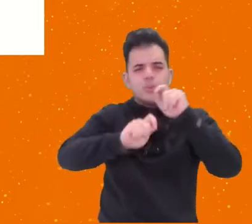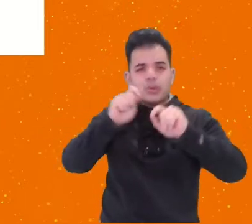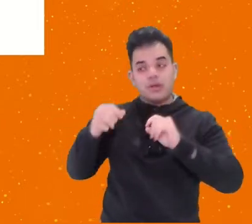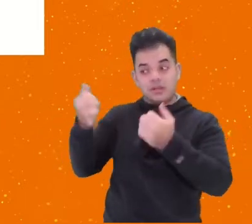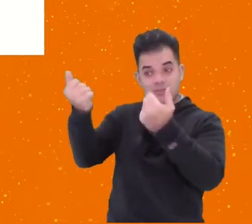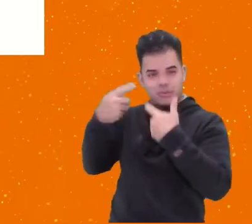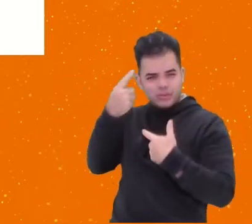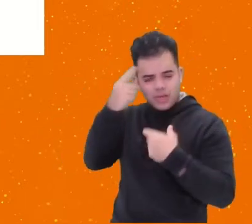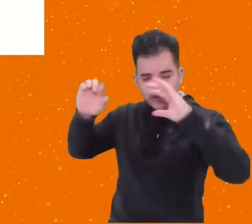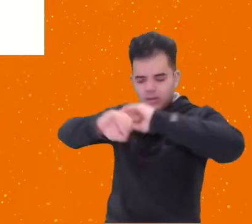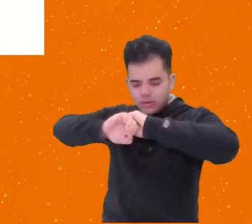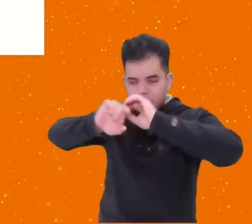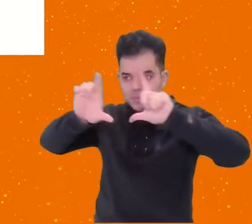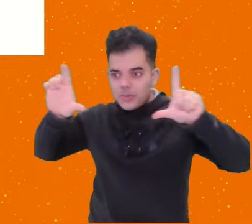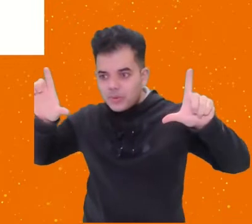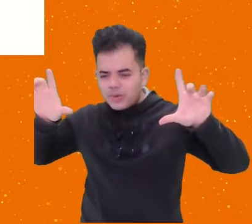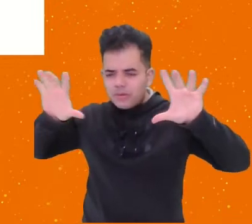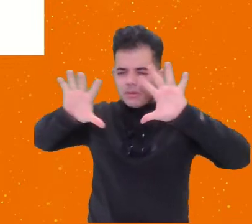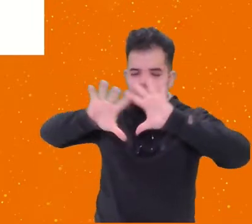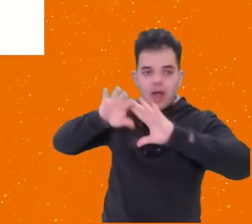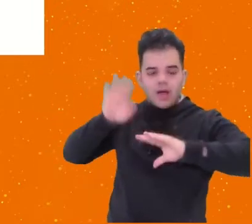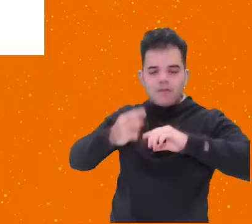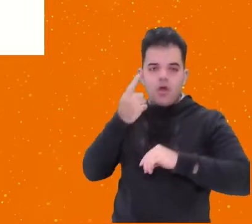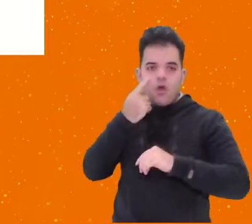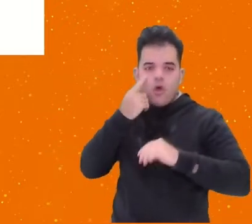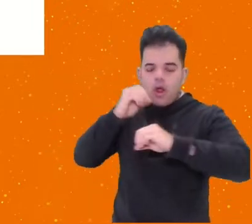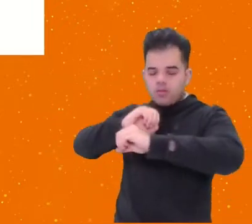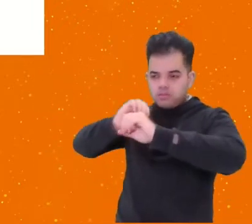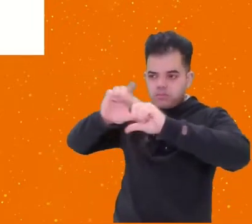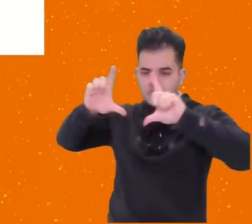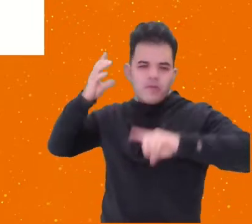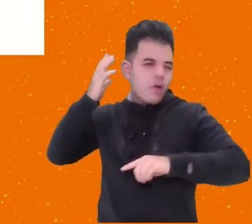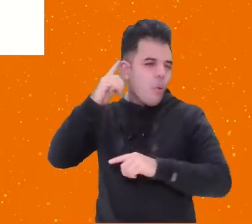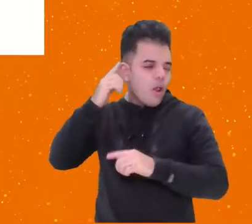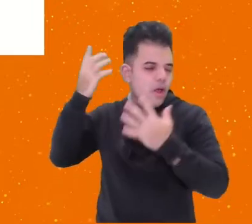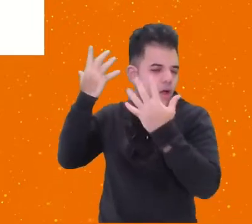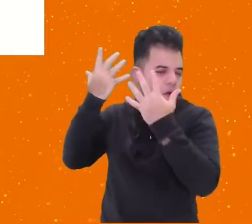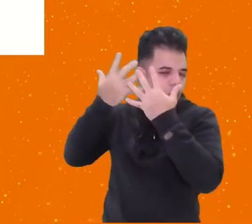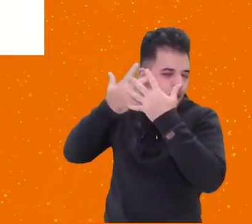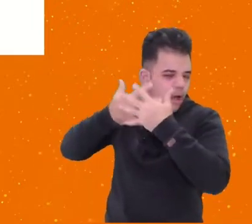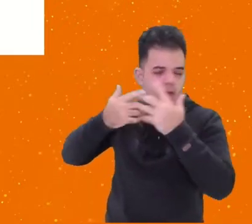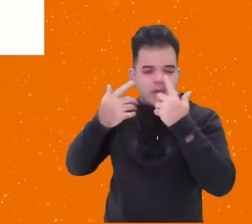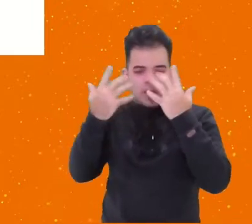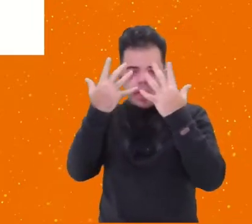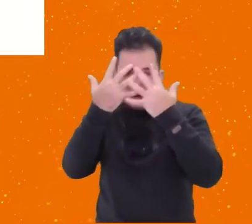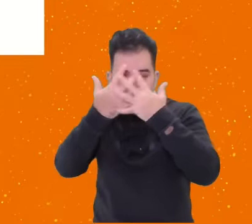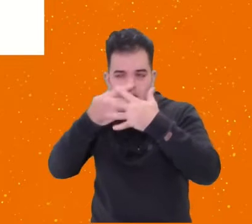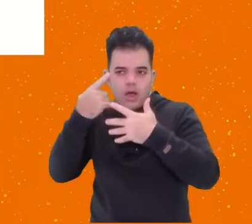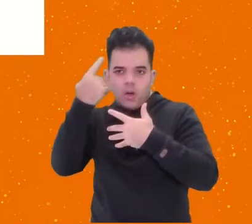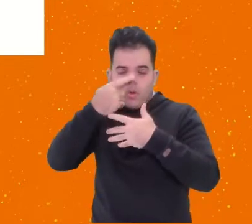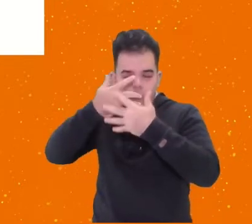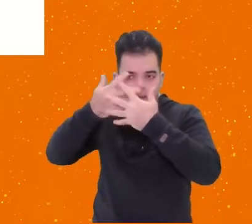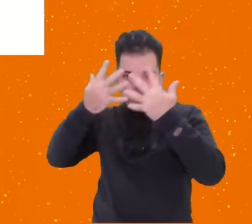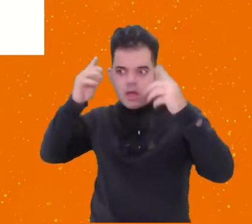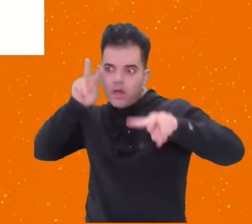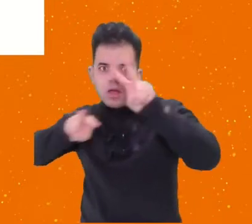ali na imagem, às vezes você focar o olho e já a orelha está desfocada, né? A ponta do nariz está desfocado, mas ali no, no, numa